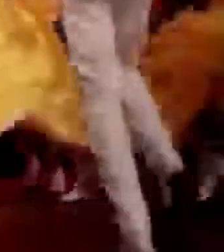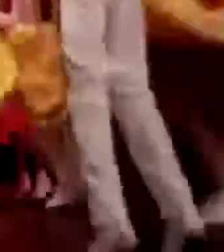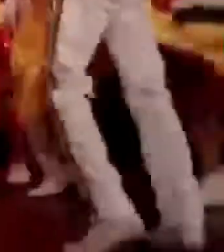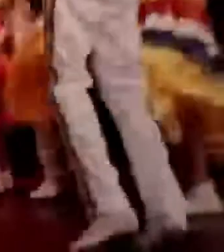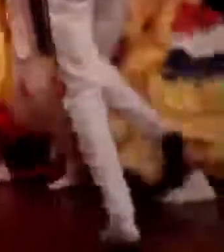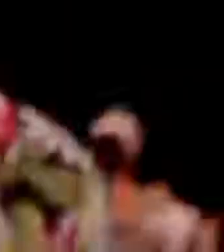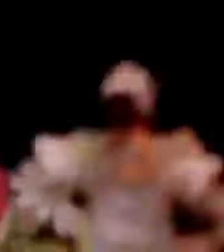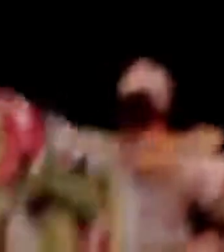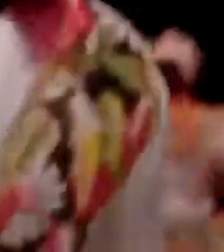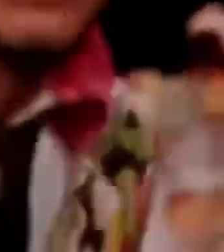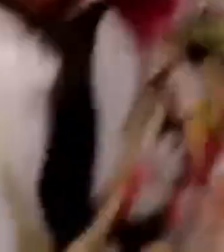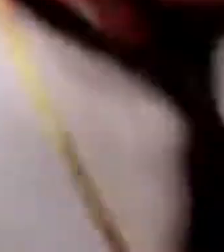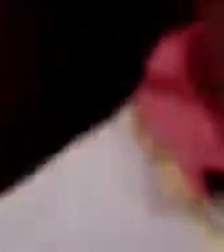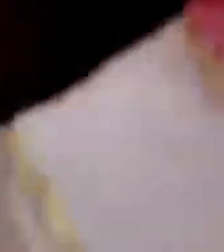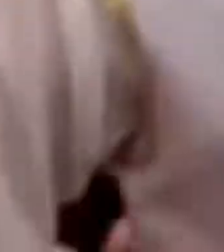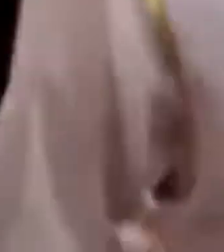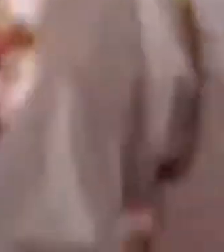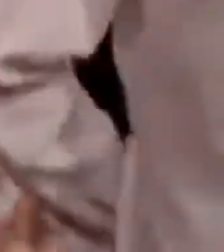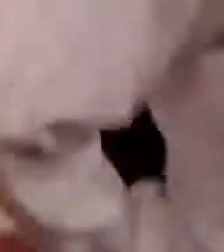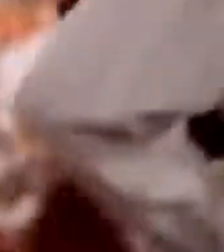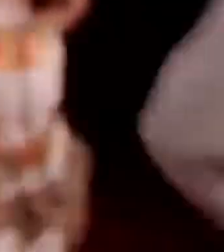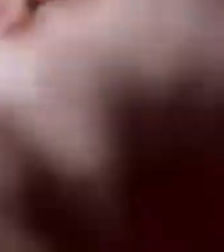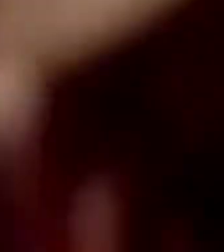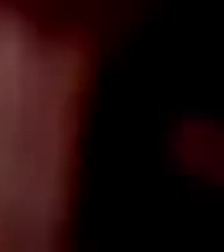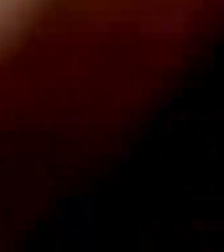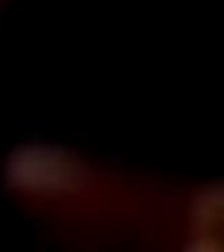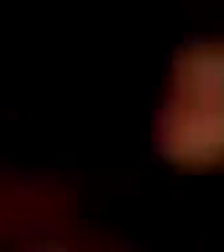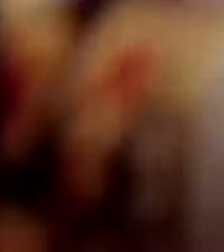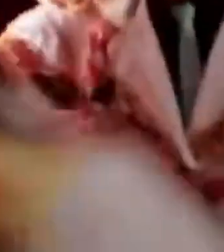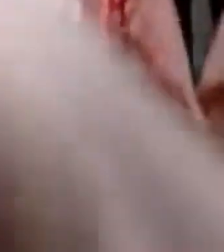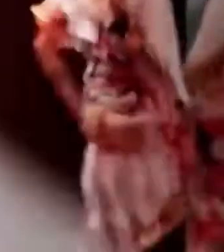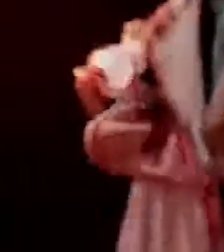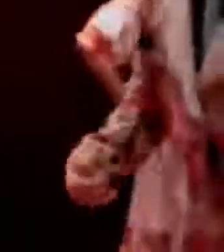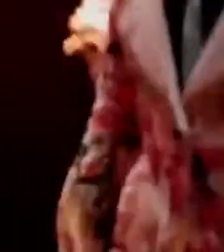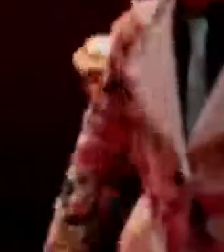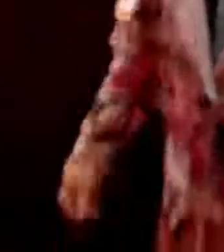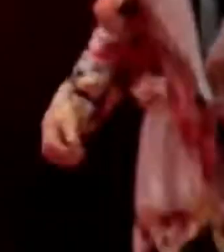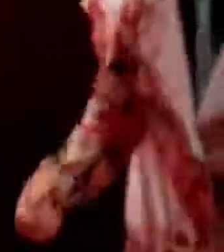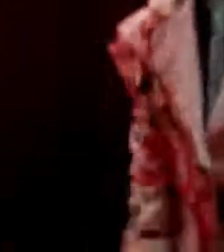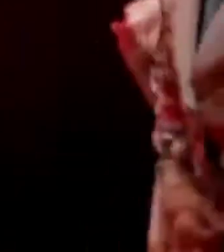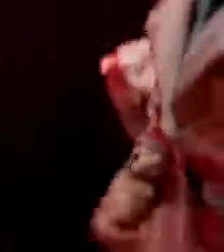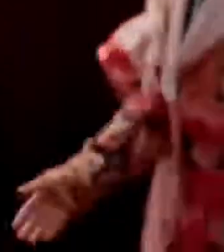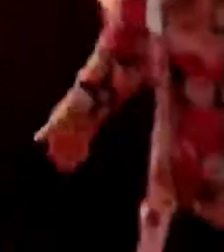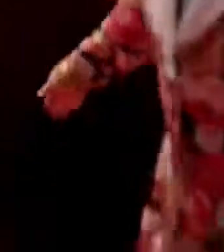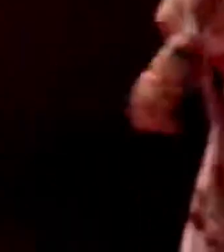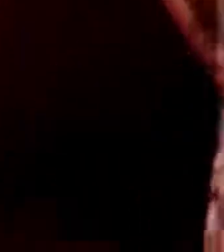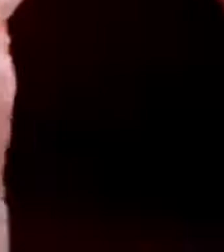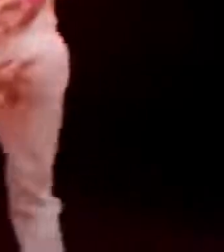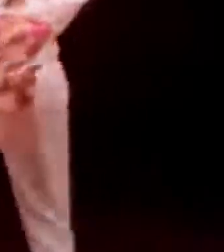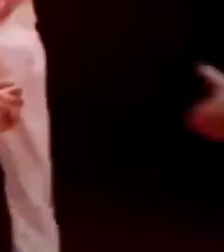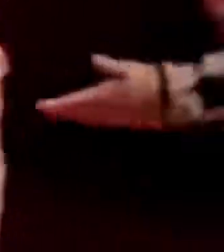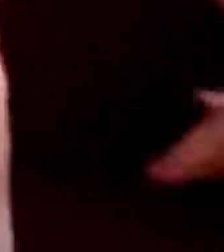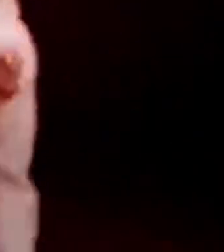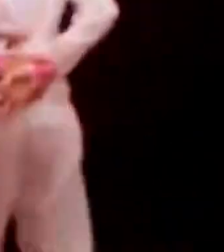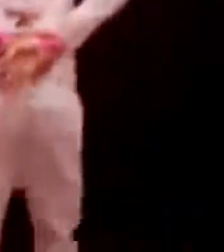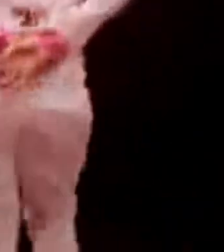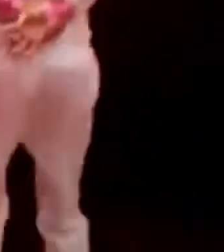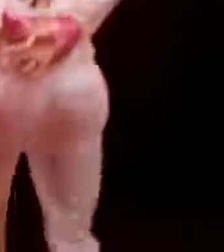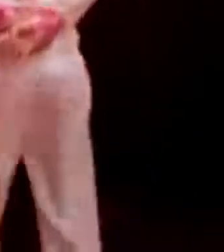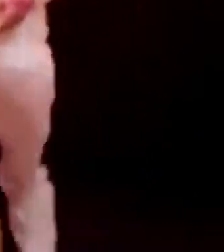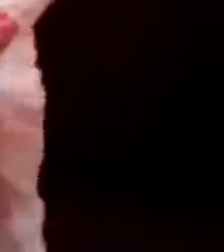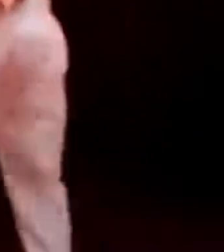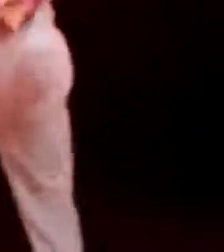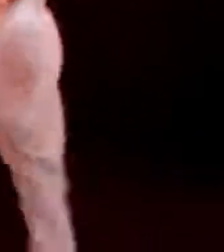siricora miúda. Eu dei um beijo, dei 2 beijos, dei 3 beijos. Desde o primeiro beijo eu não paro de beijar. E não maltrate quem lhe trata